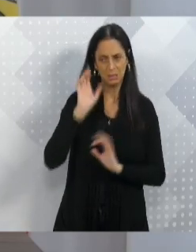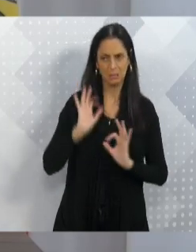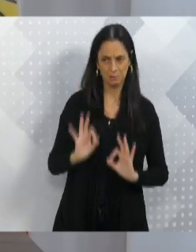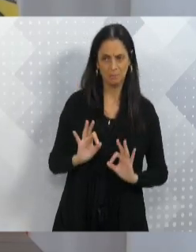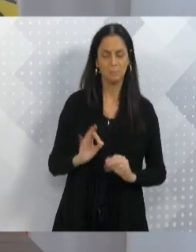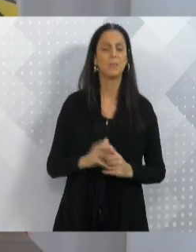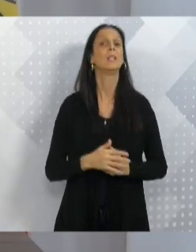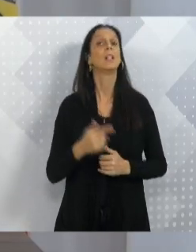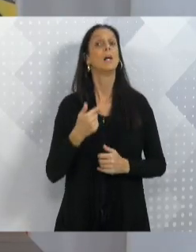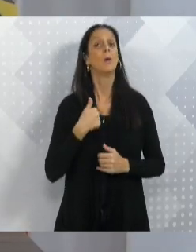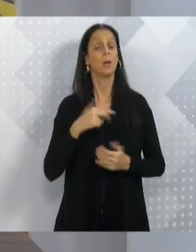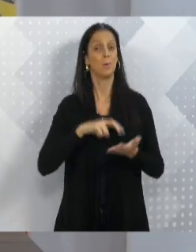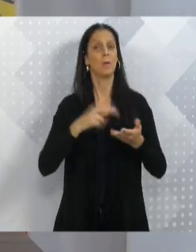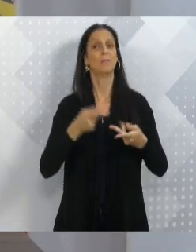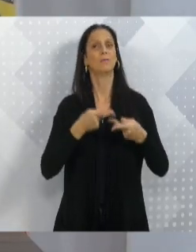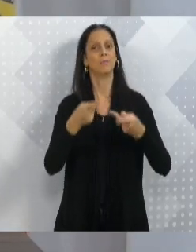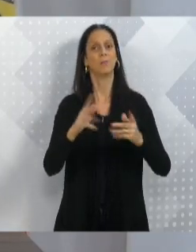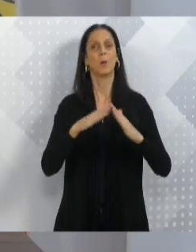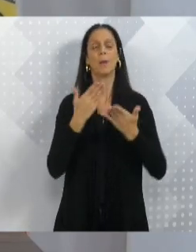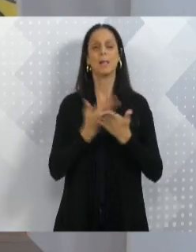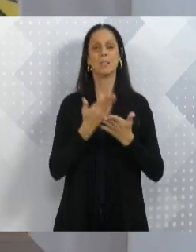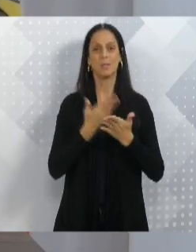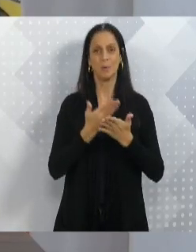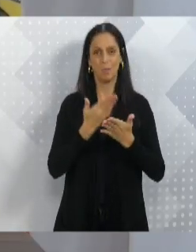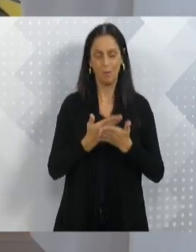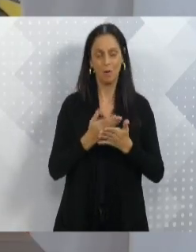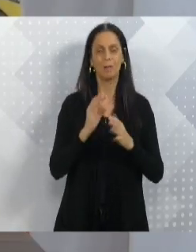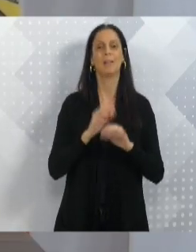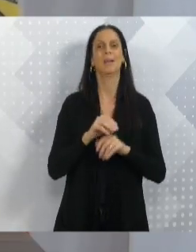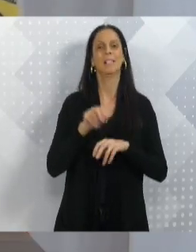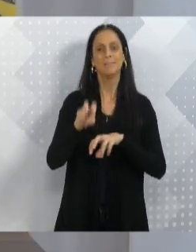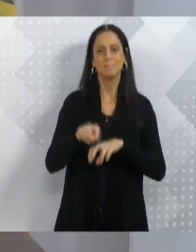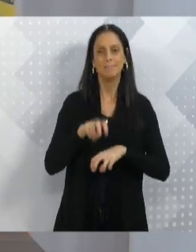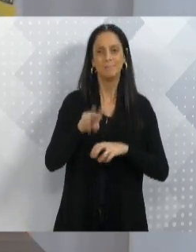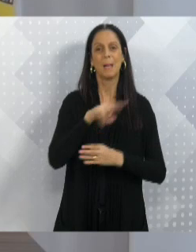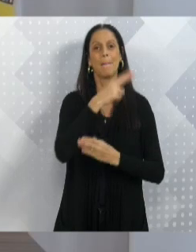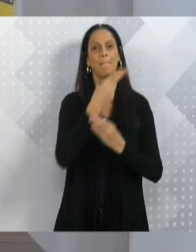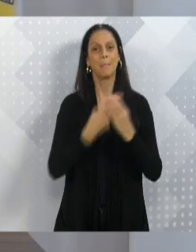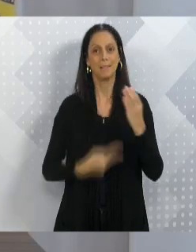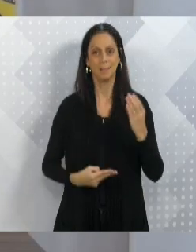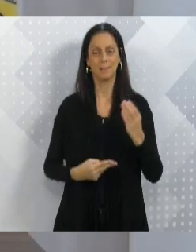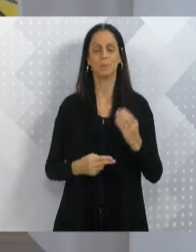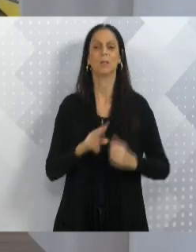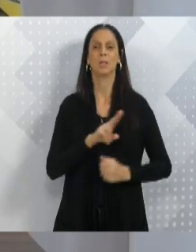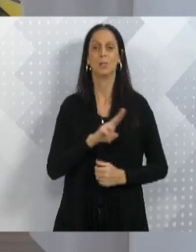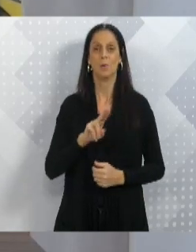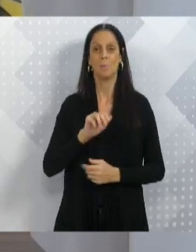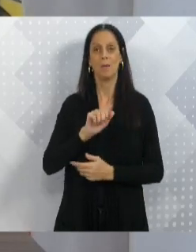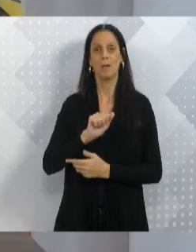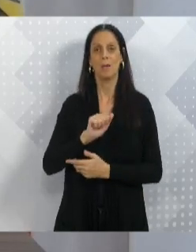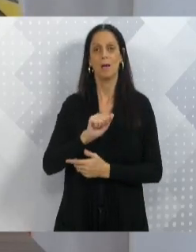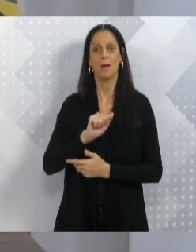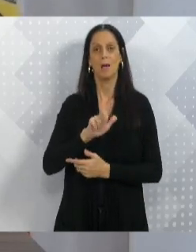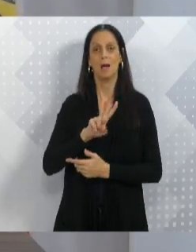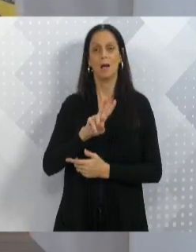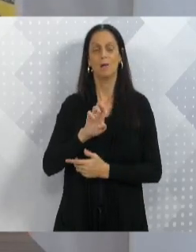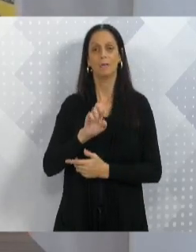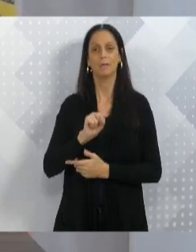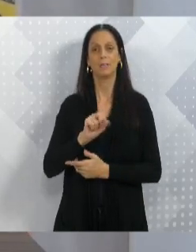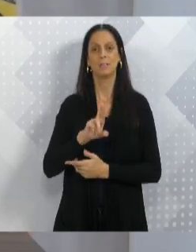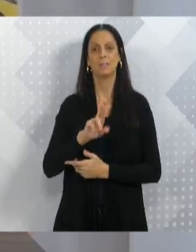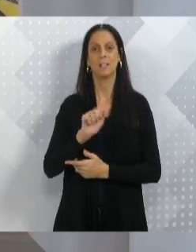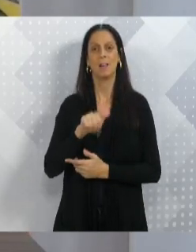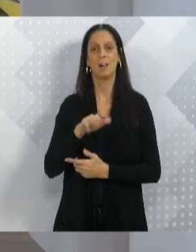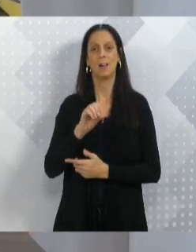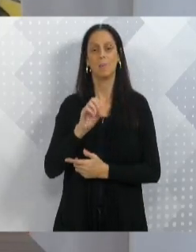oportunidade de fazer uma visita na escola isolada, bilíngue, Alves Ramos. E fiquei muito contente com o trabalho desenvolvido lá pela